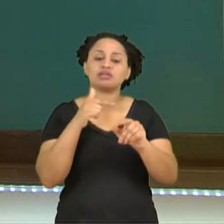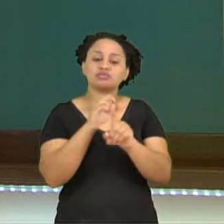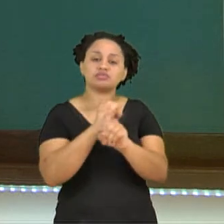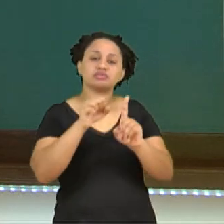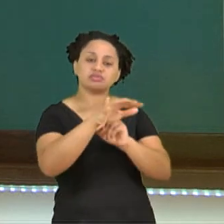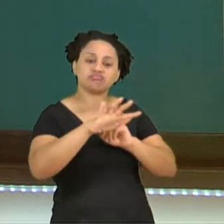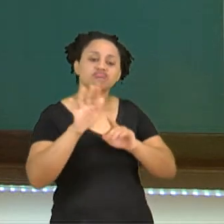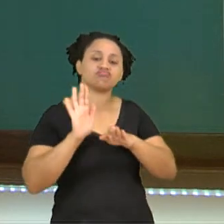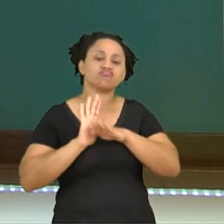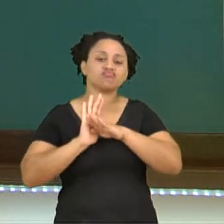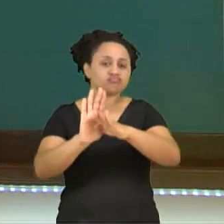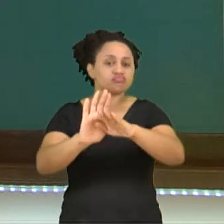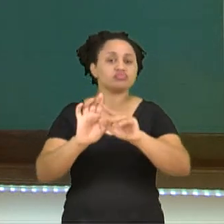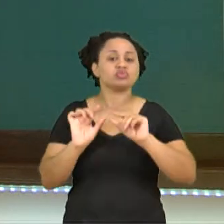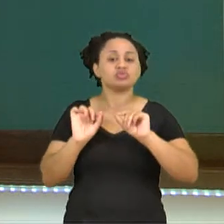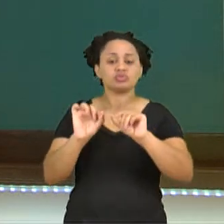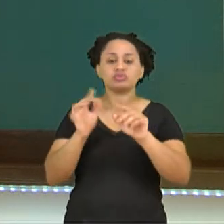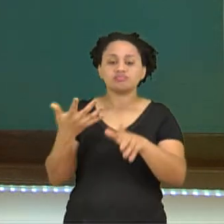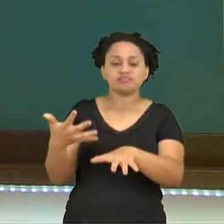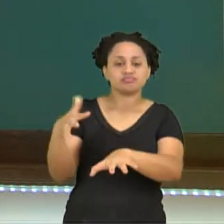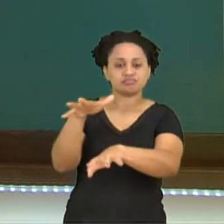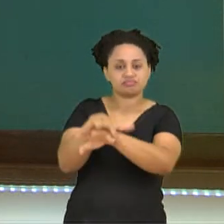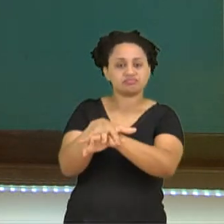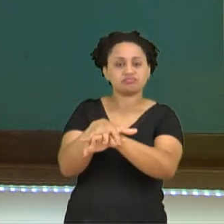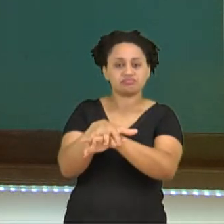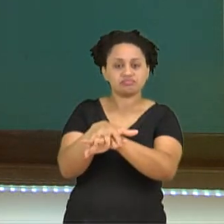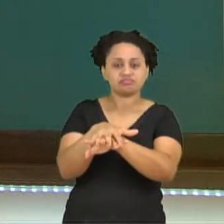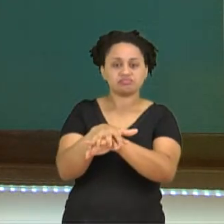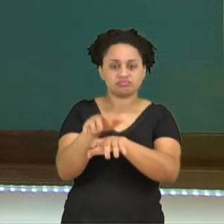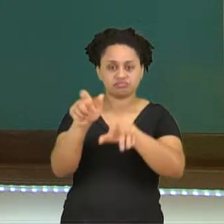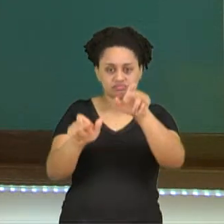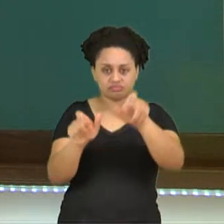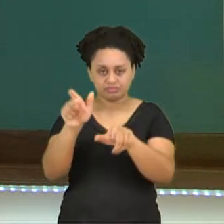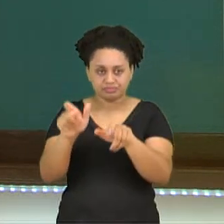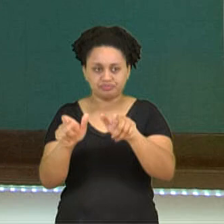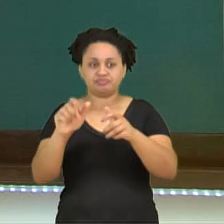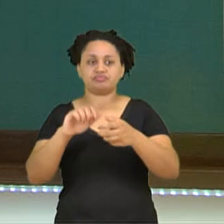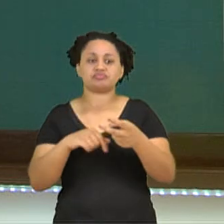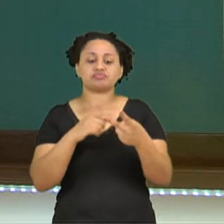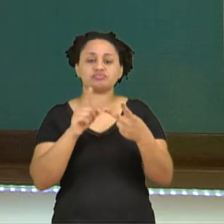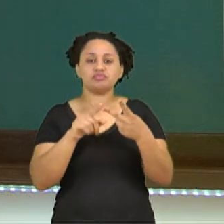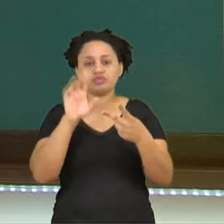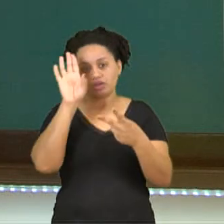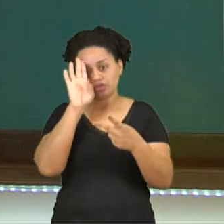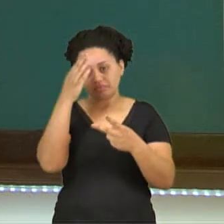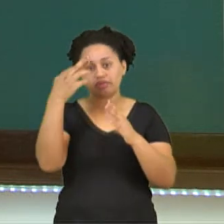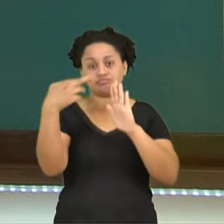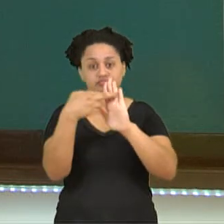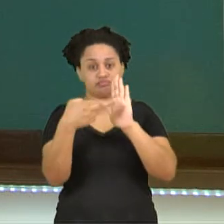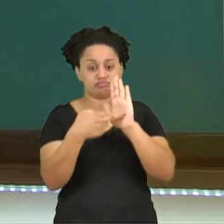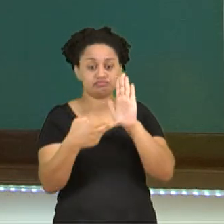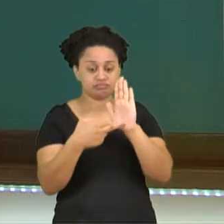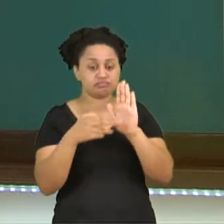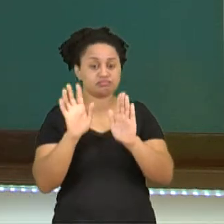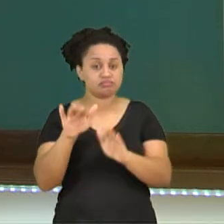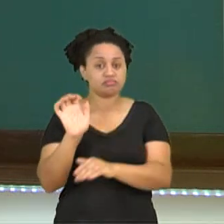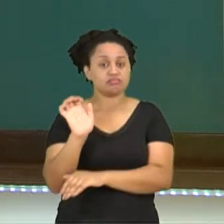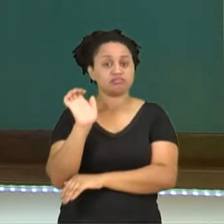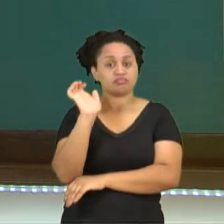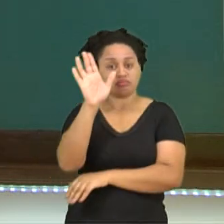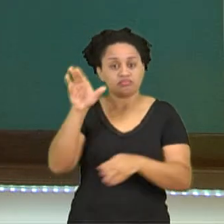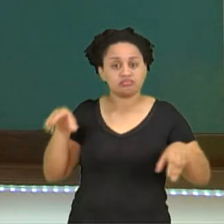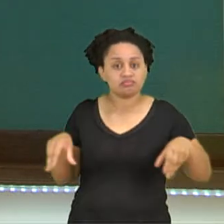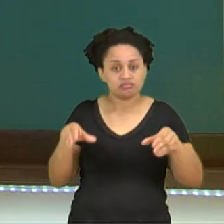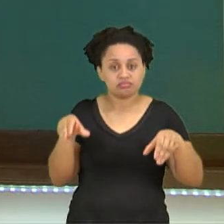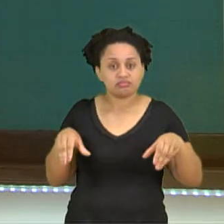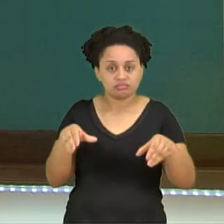ajuda bastante nessa inclusão social. Os principais regras do basquetebol em cadeiras de roda.